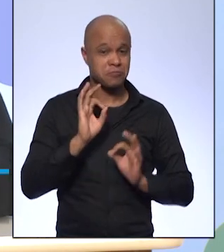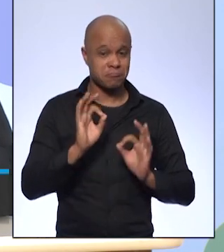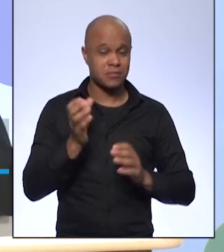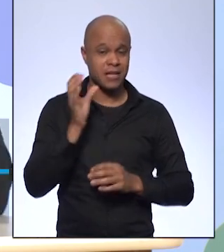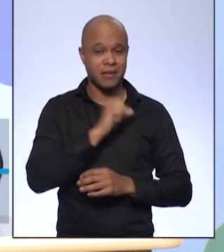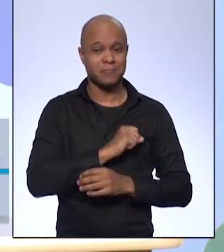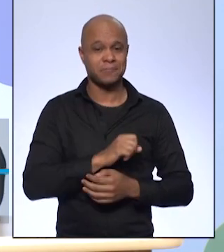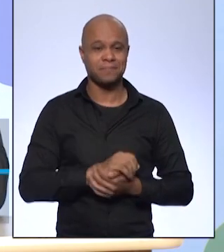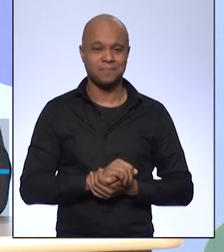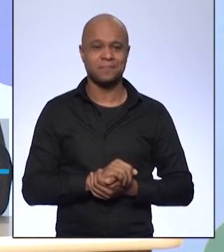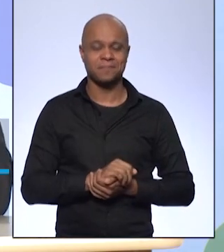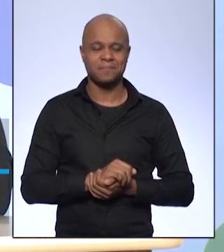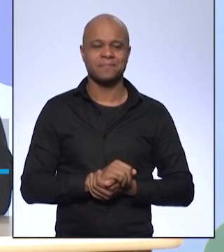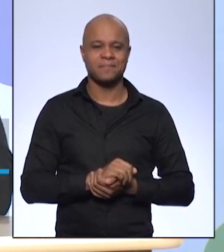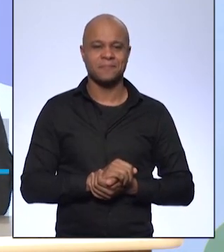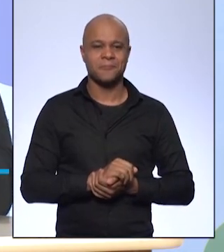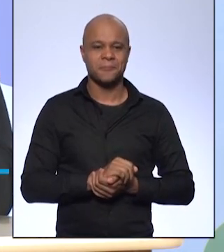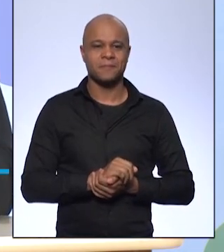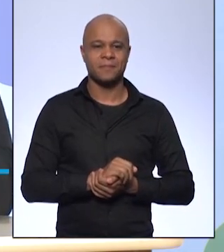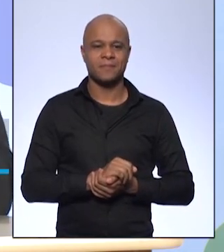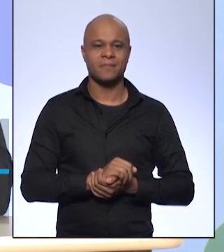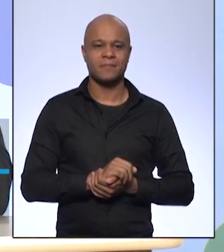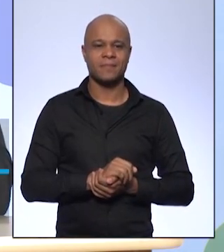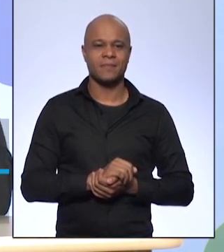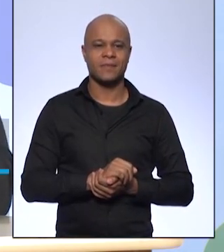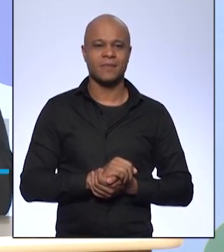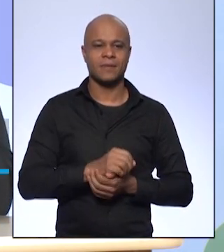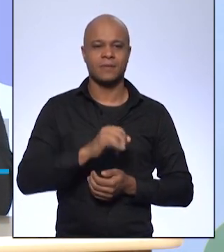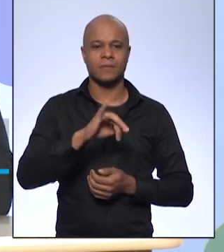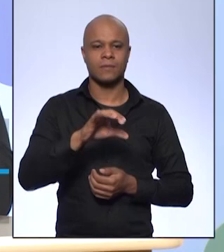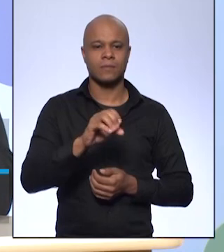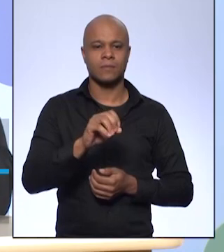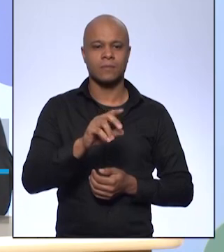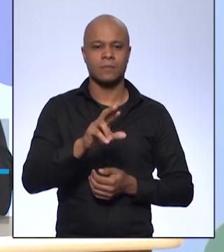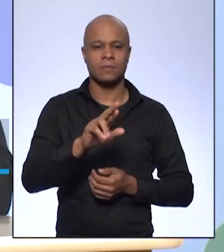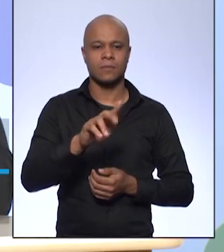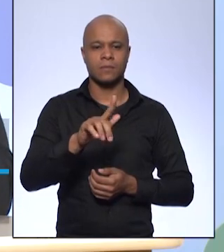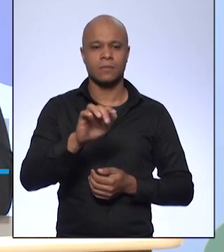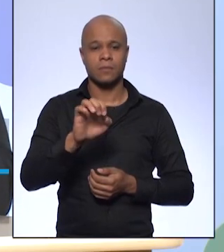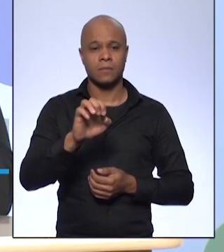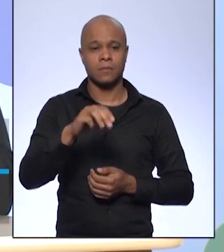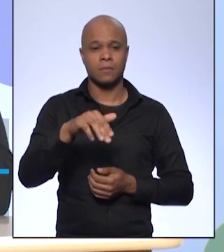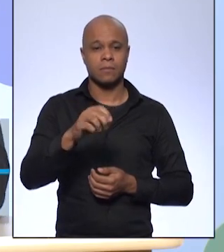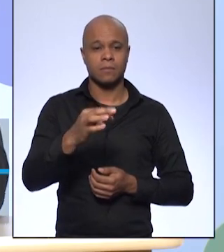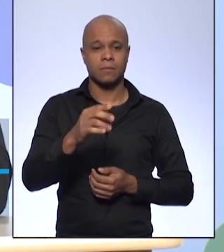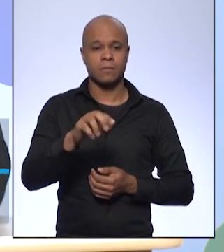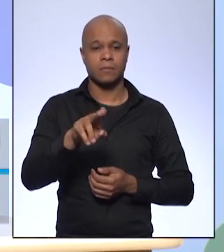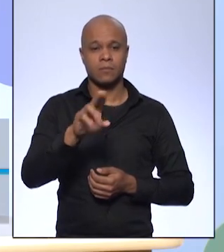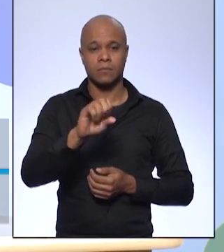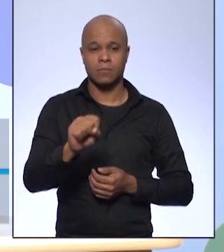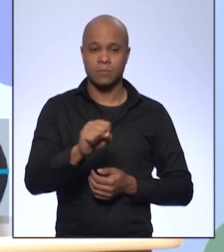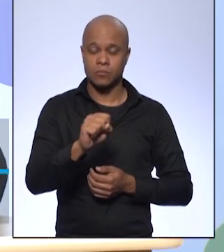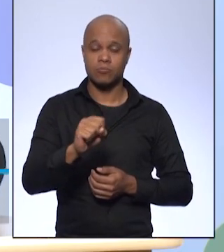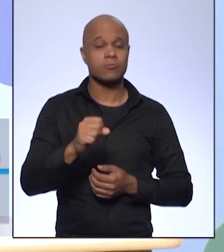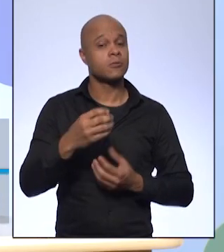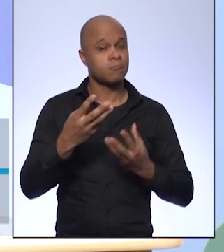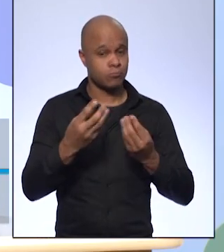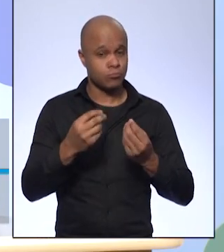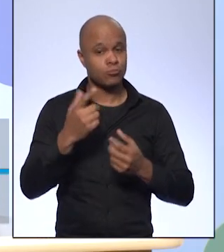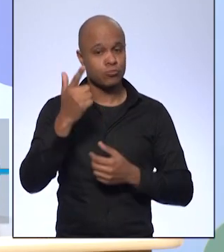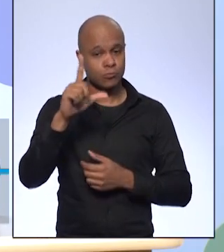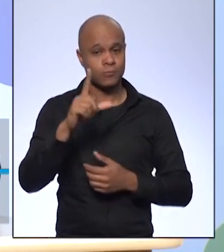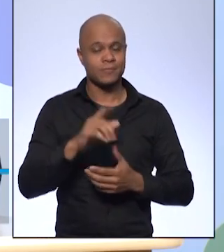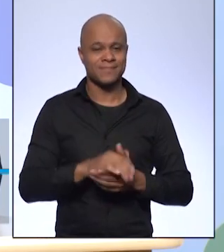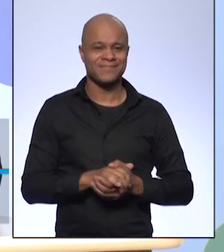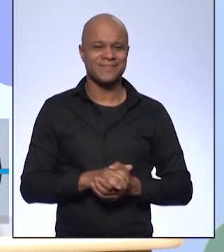rapidinho. Então, quem colocou a resposta lá foi o Guilherme, o Jorge, o Kennedy, Matheus, Igor, Giovana, entre outros. Quero